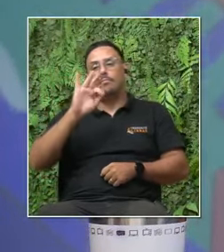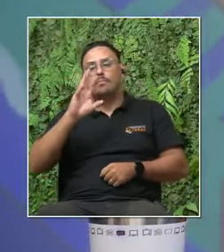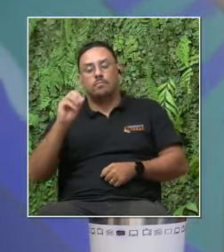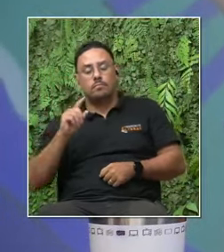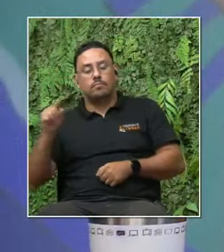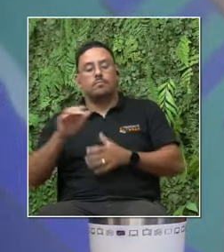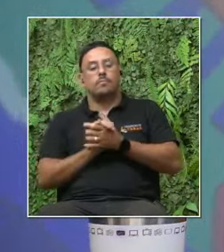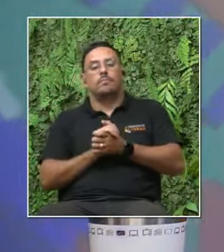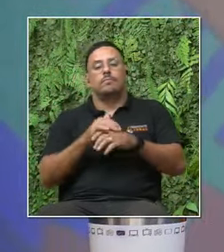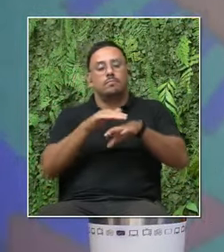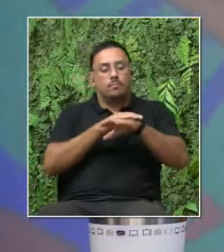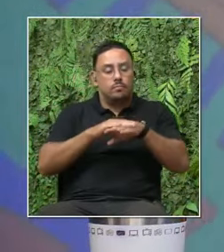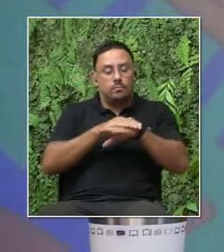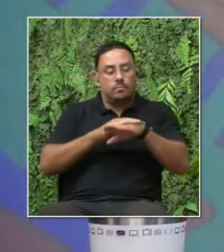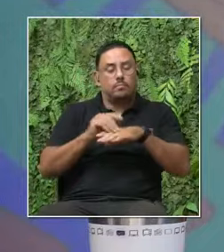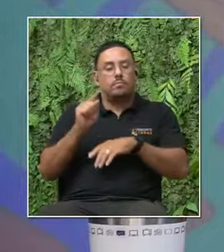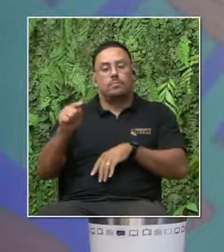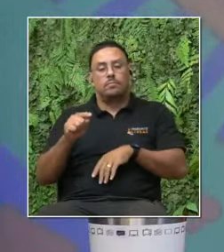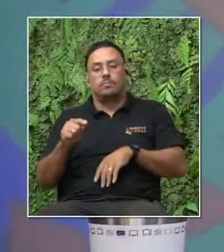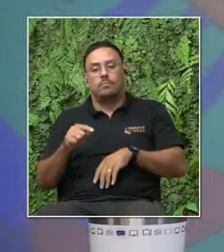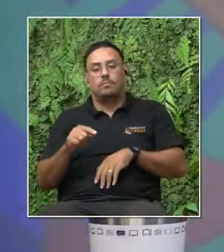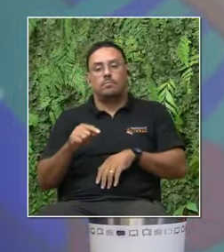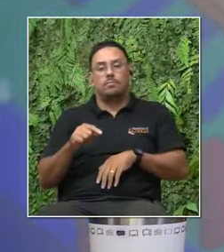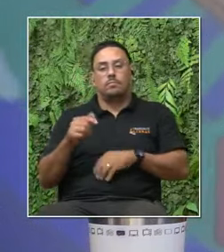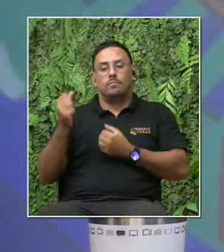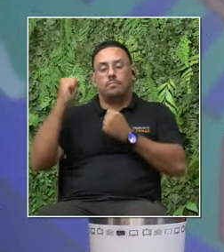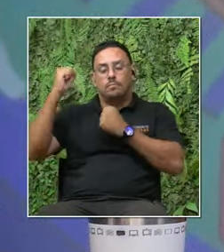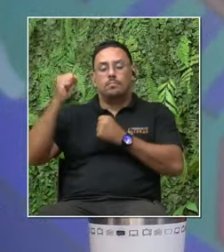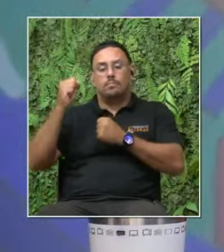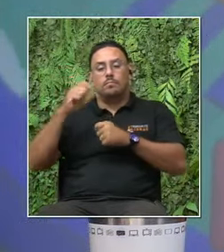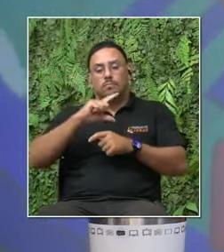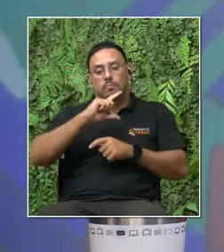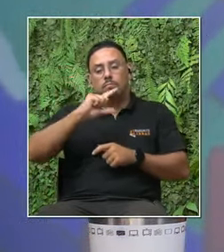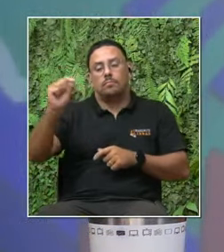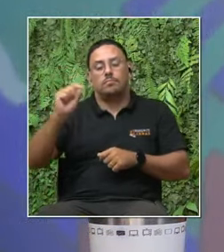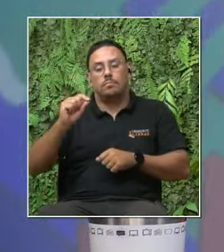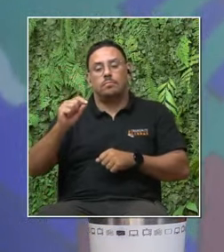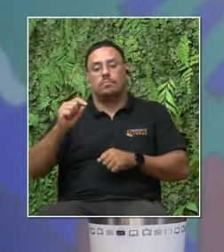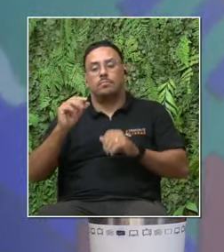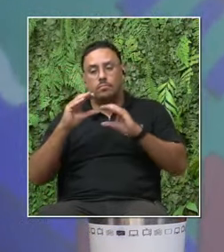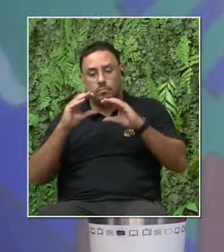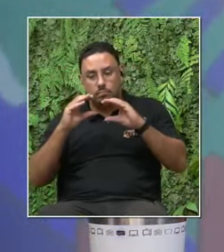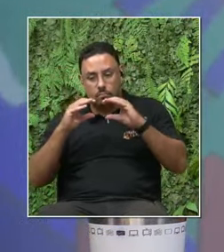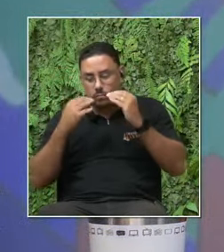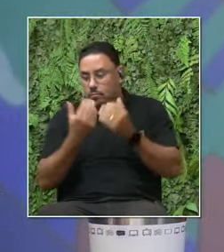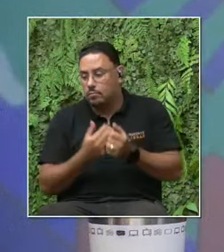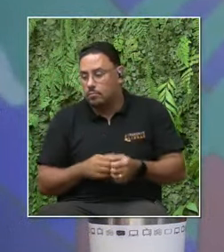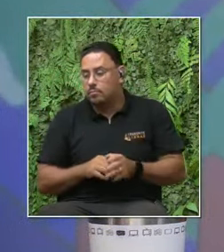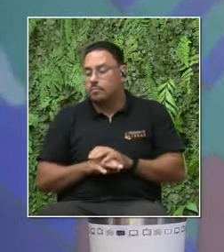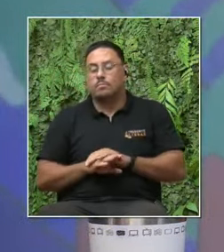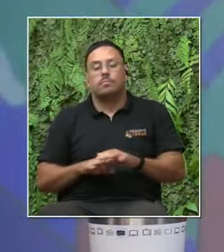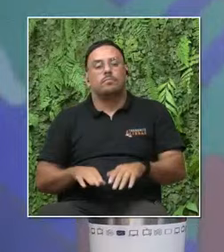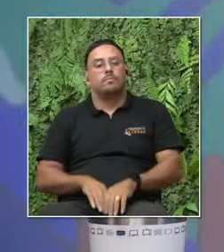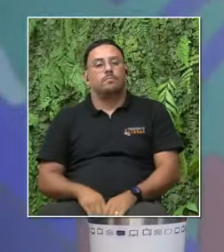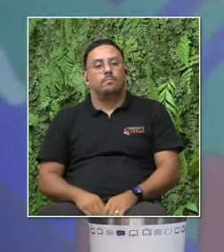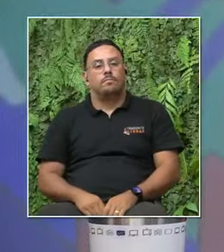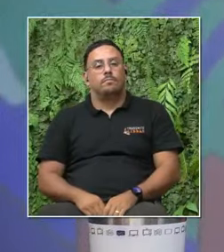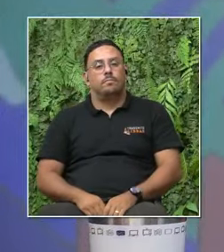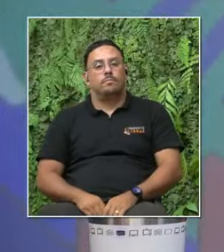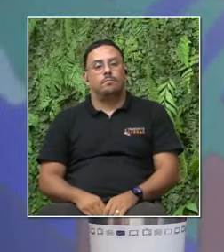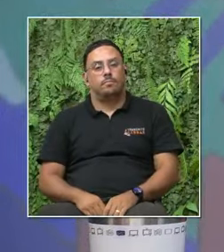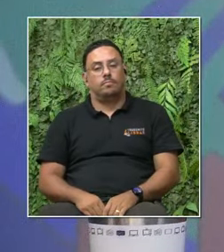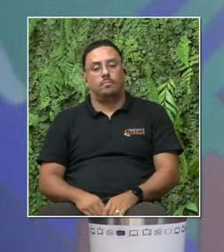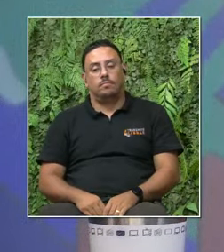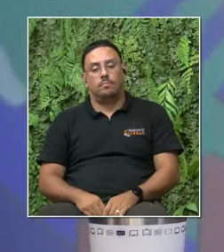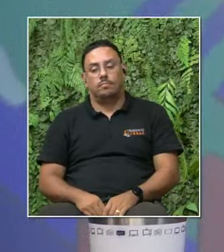Ramalho conversou com com a galera que foi deixando o Mineirão vamos ouv Cadê Bibico